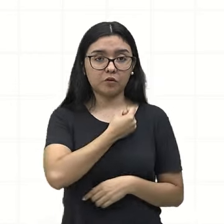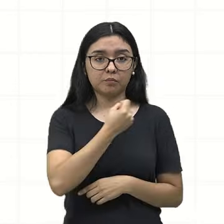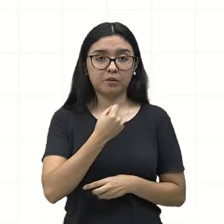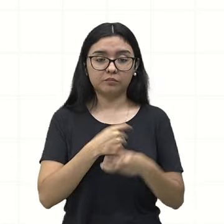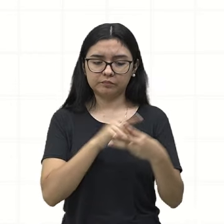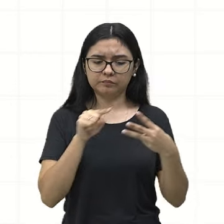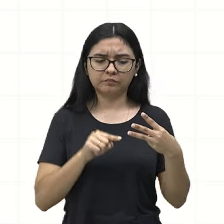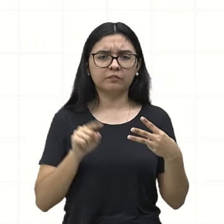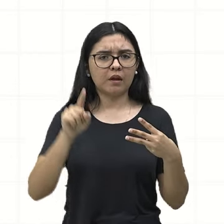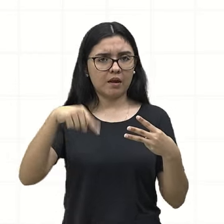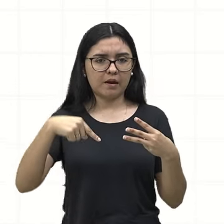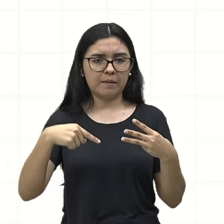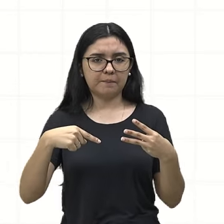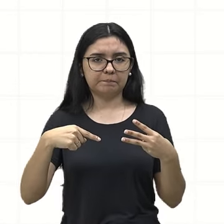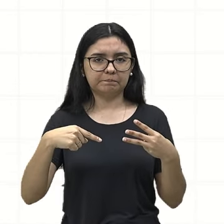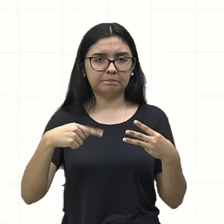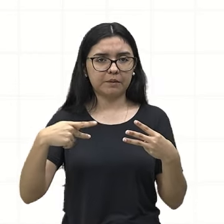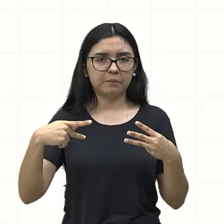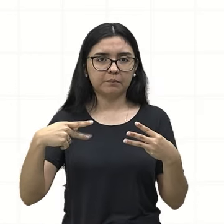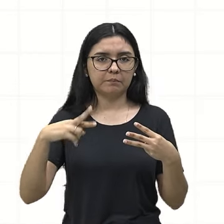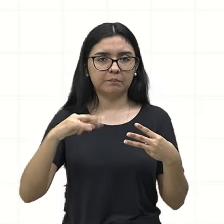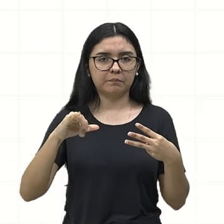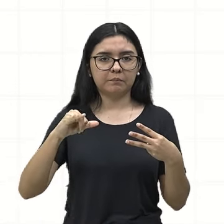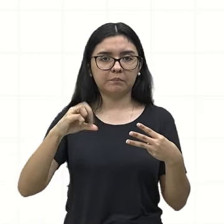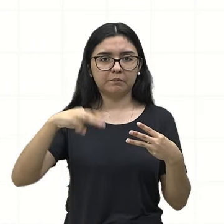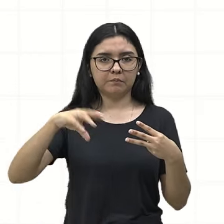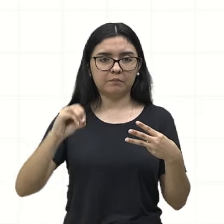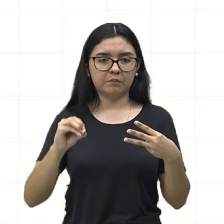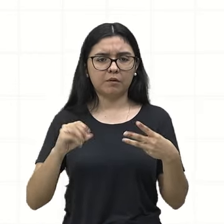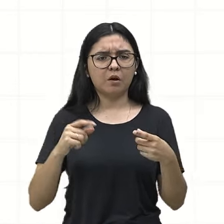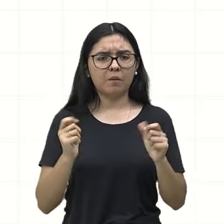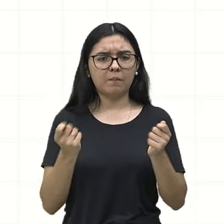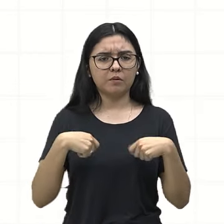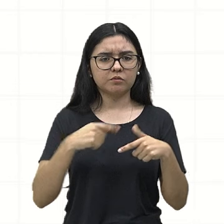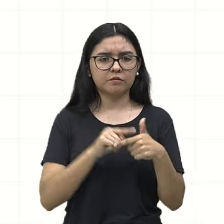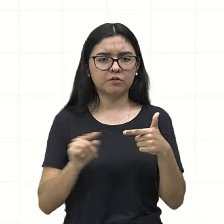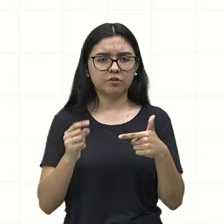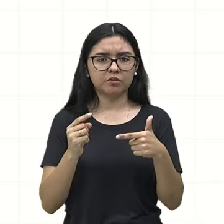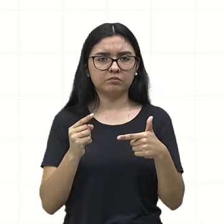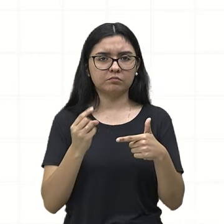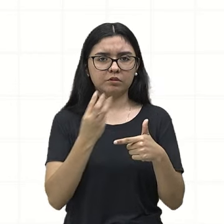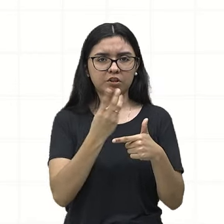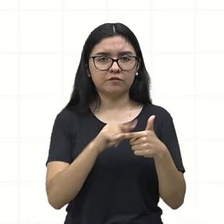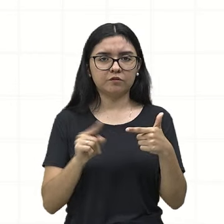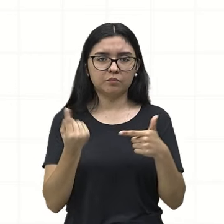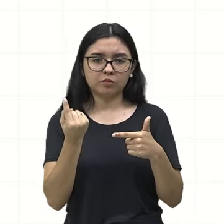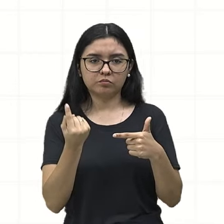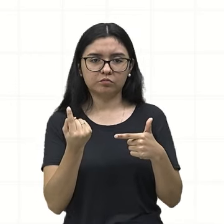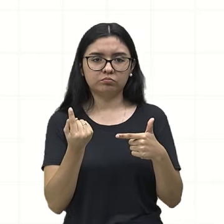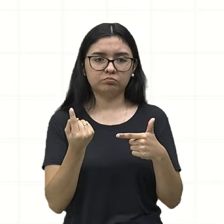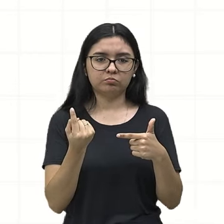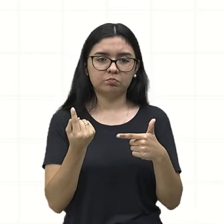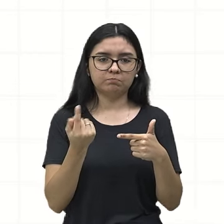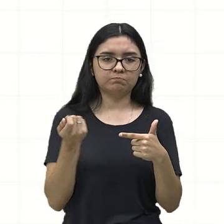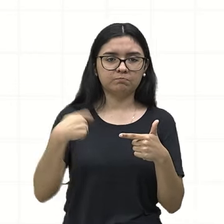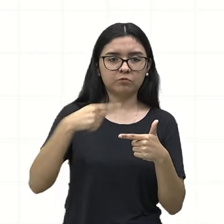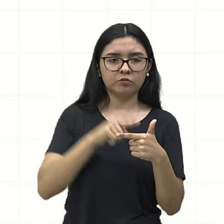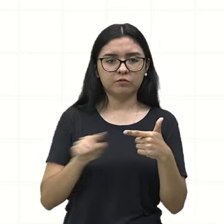3 é um número primo? Aí você vai analisar assim, eu posso dividir 3 por 1? Posso. Posso dividir 3 por